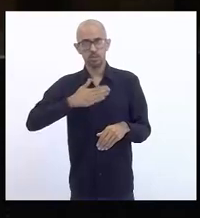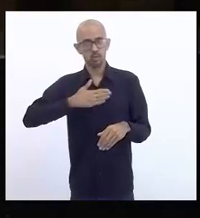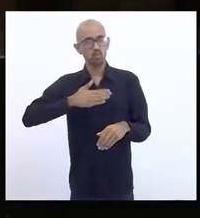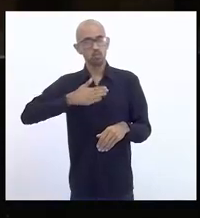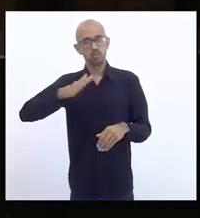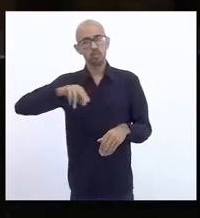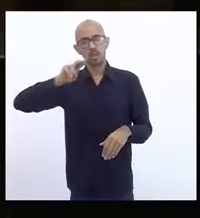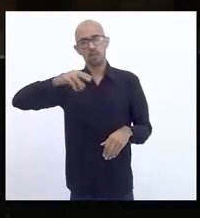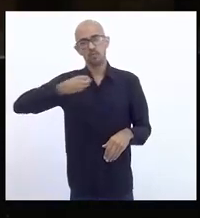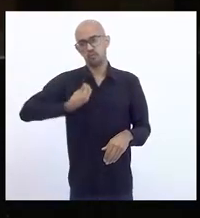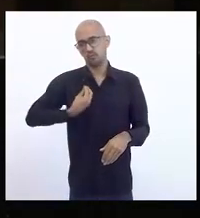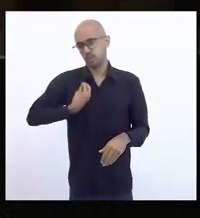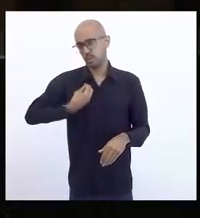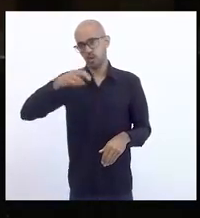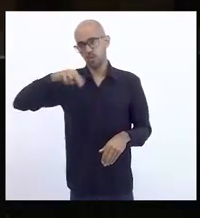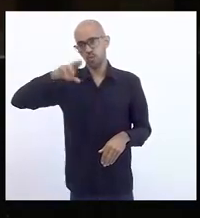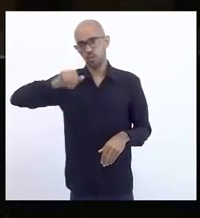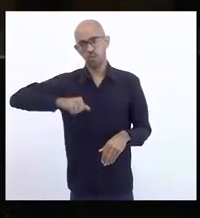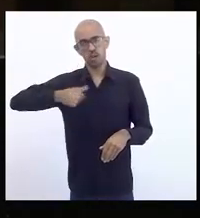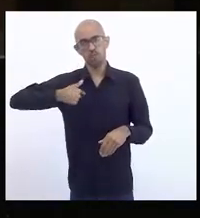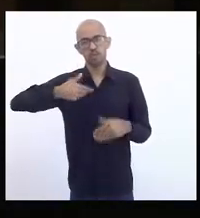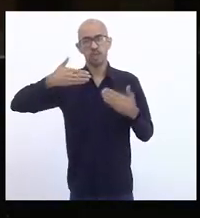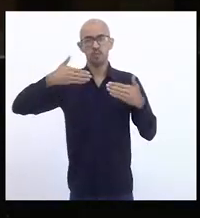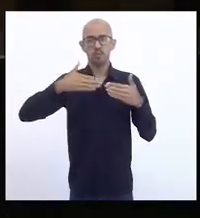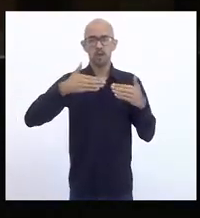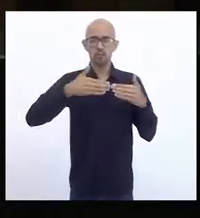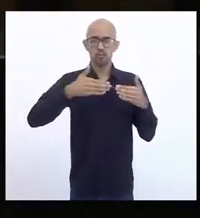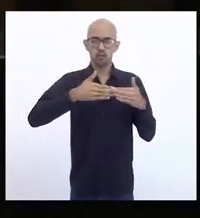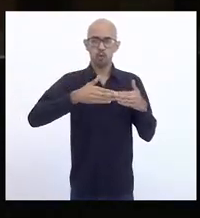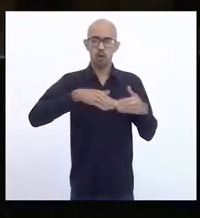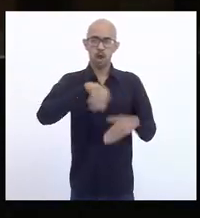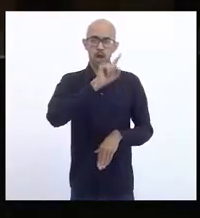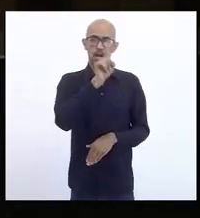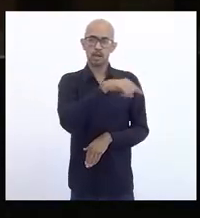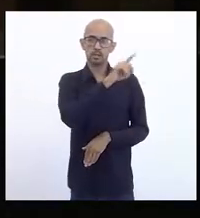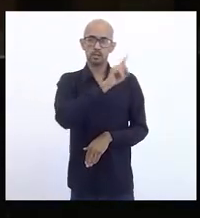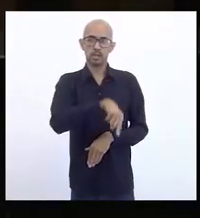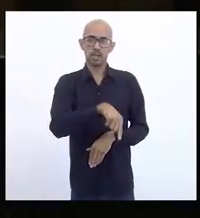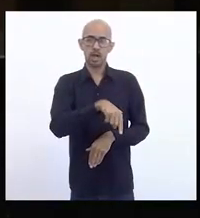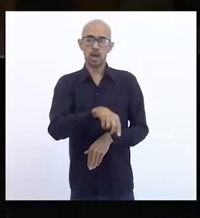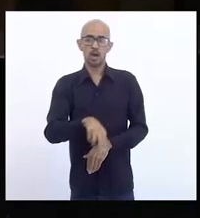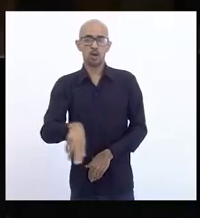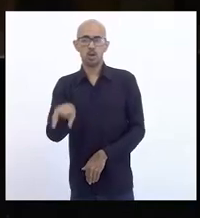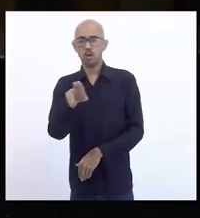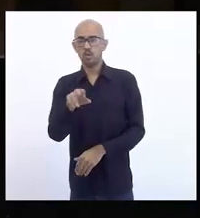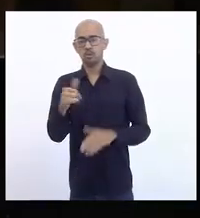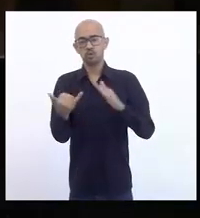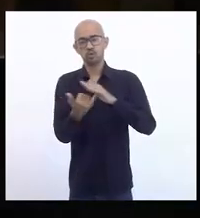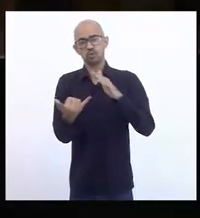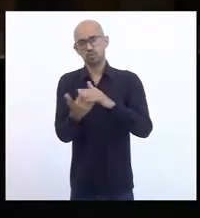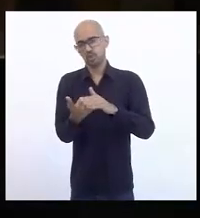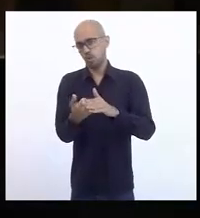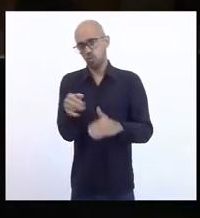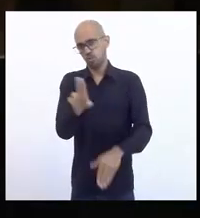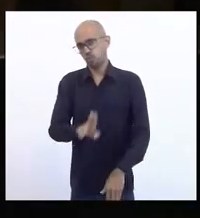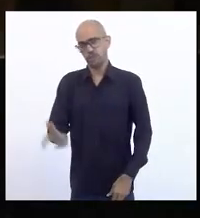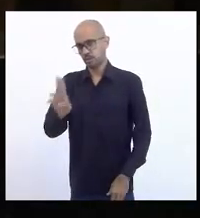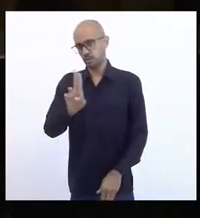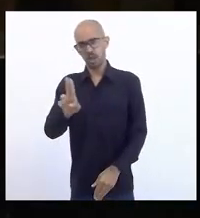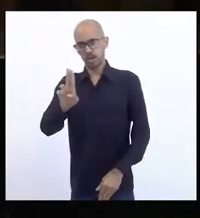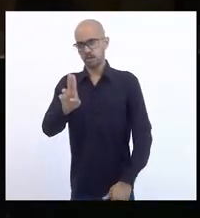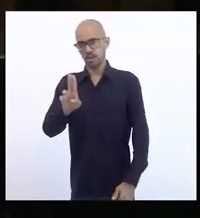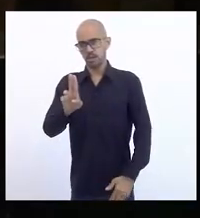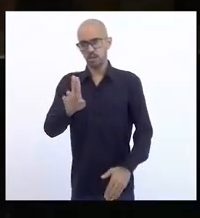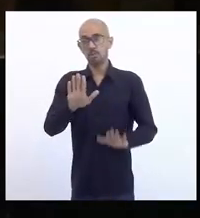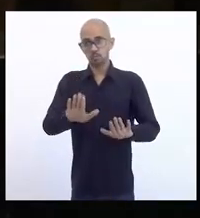vida eu serei favorável a extinguir uma instituição universitária. Jamais.